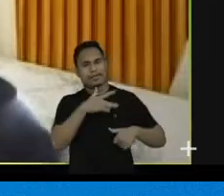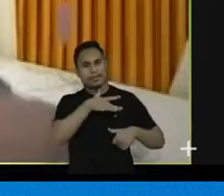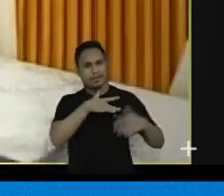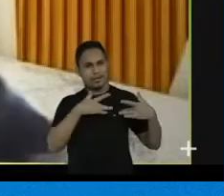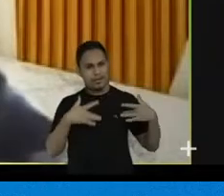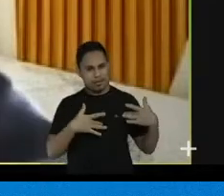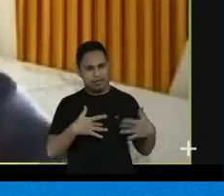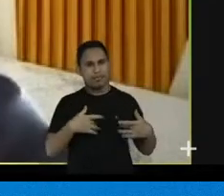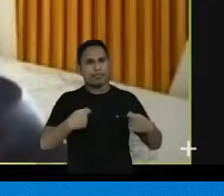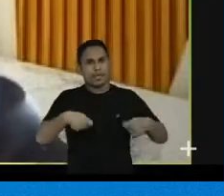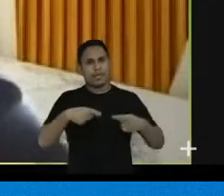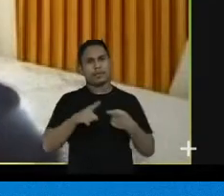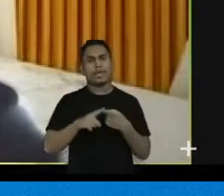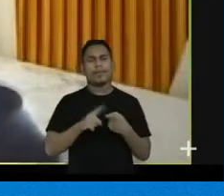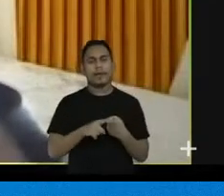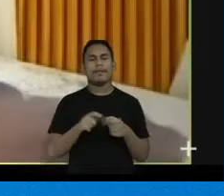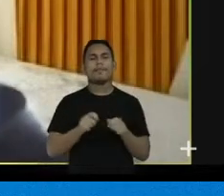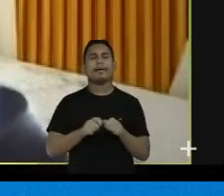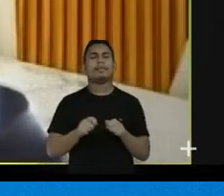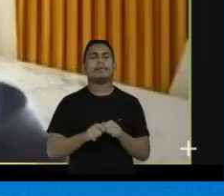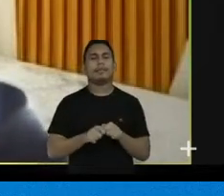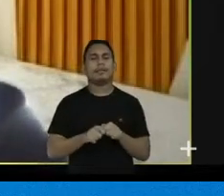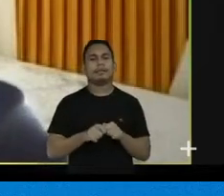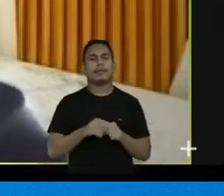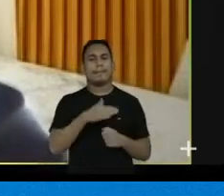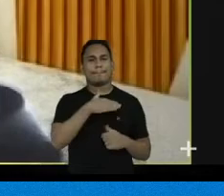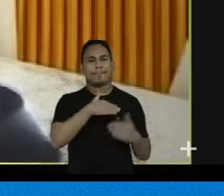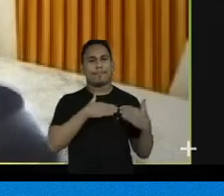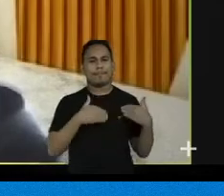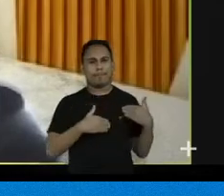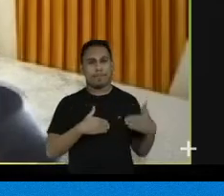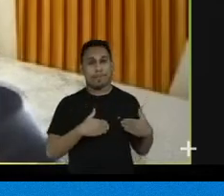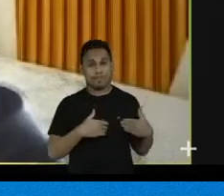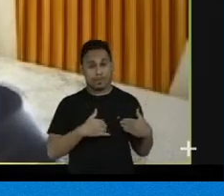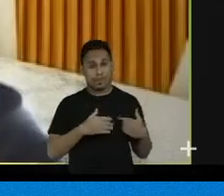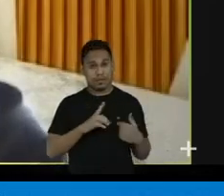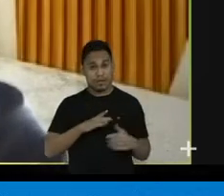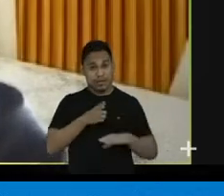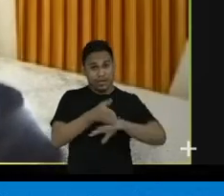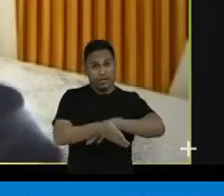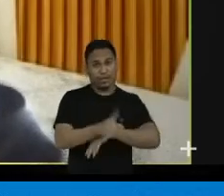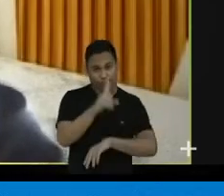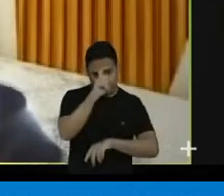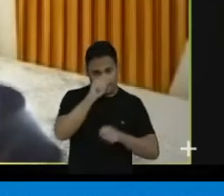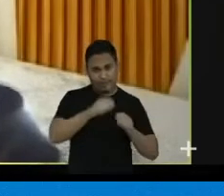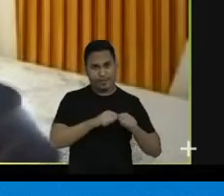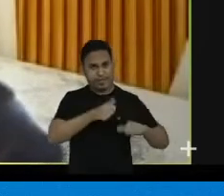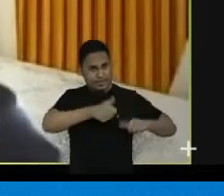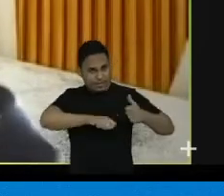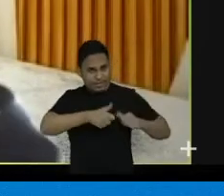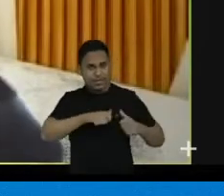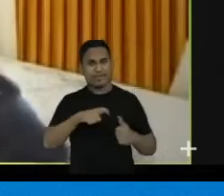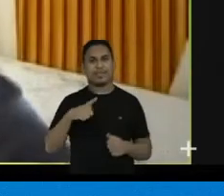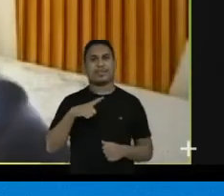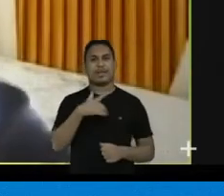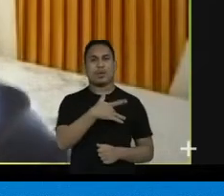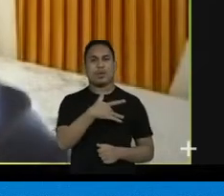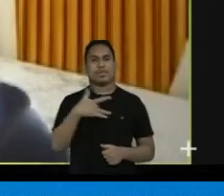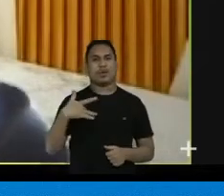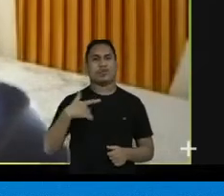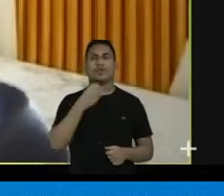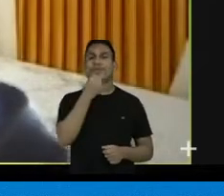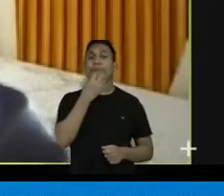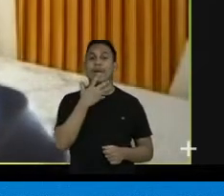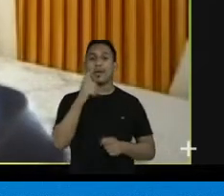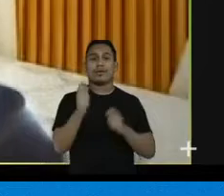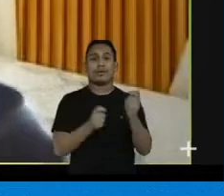você fazer a sua mamografia para você ter uma saúde mamária muito bem controlada, mas a gente vai